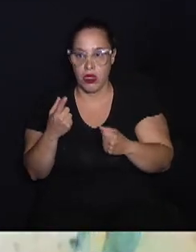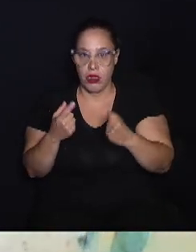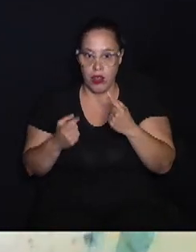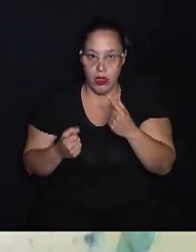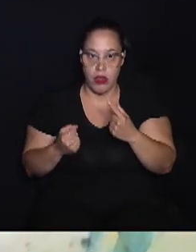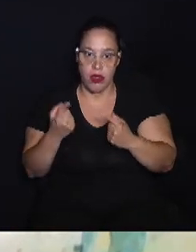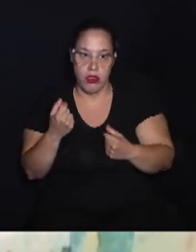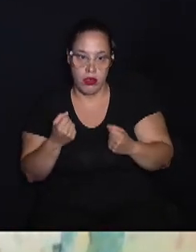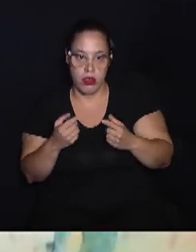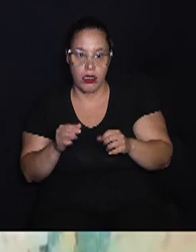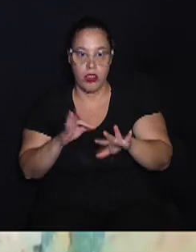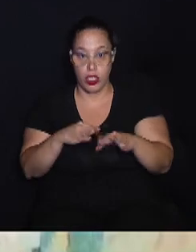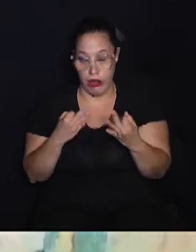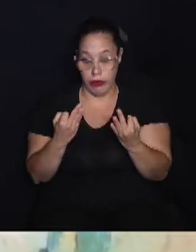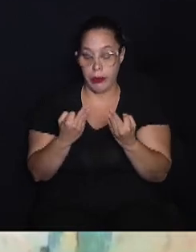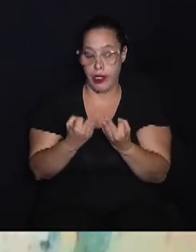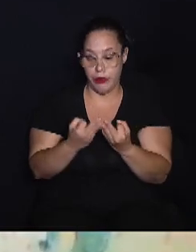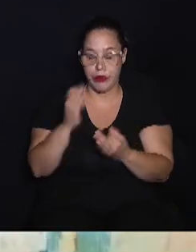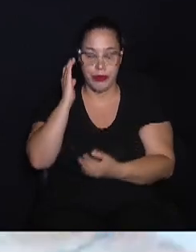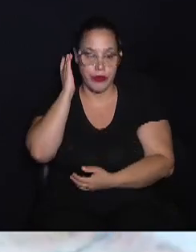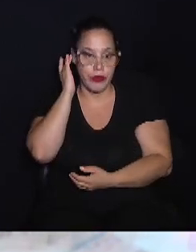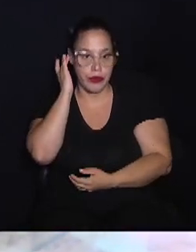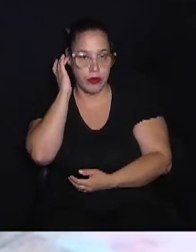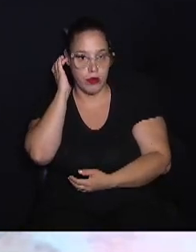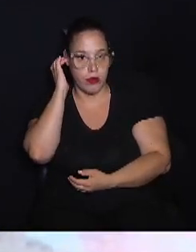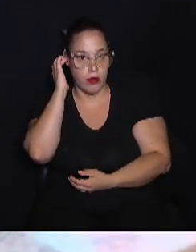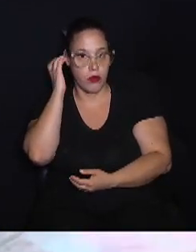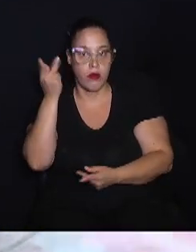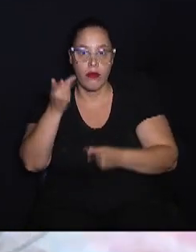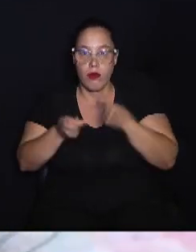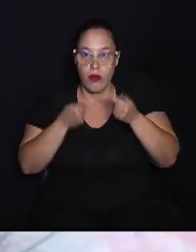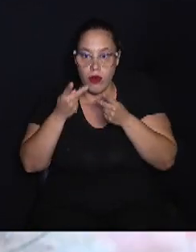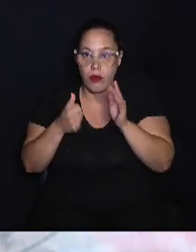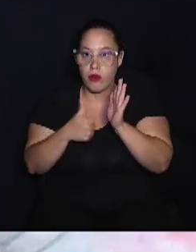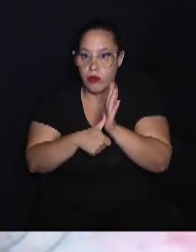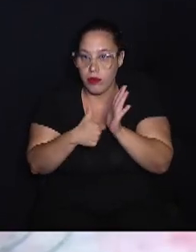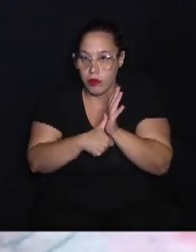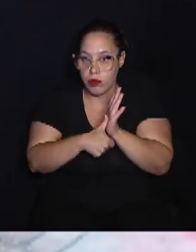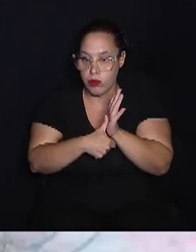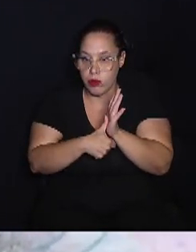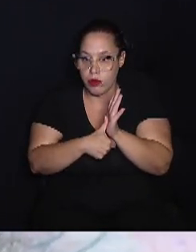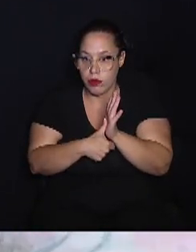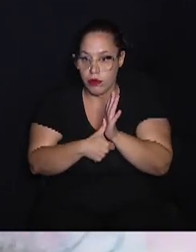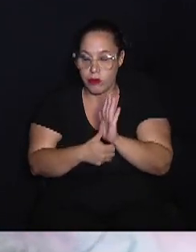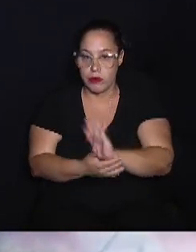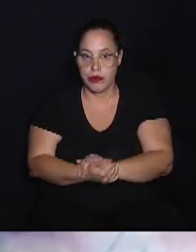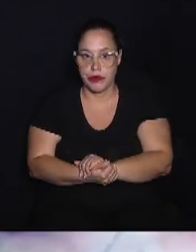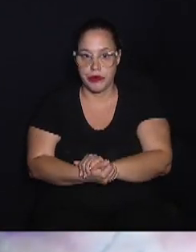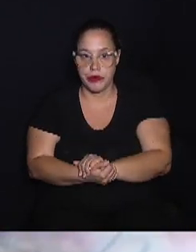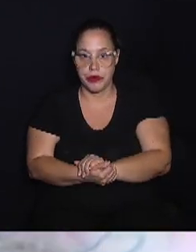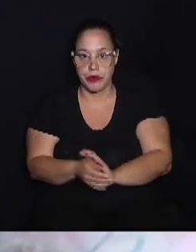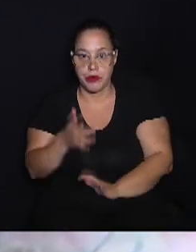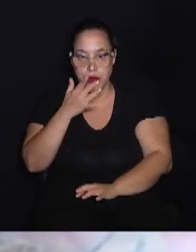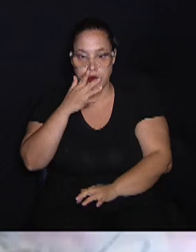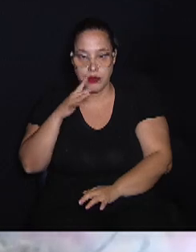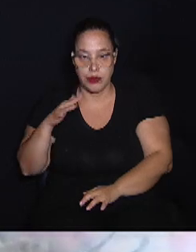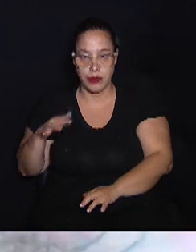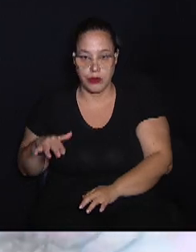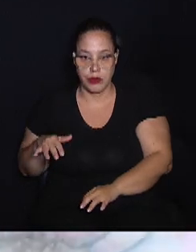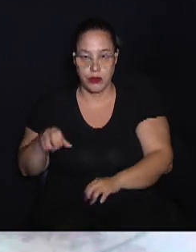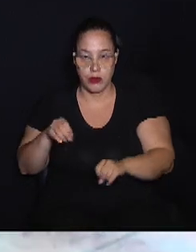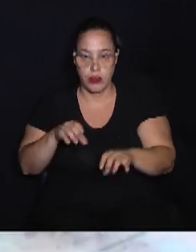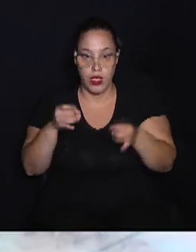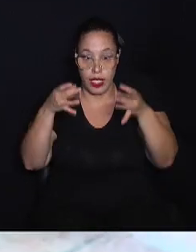da situação de cada família né Eh vou falar um pouquinho desses documentos né o no caso das Crianças público alvo da Educação